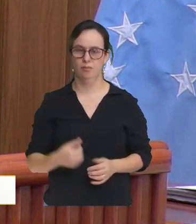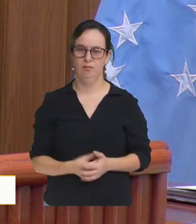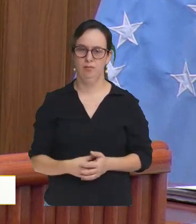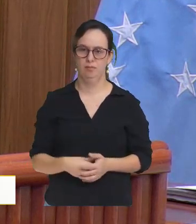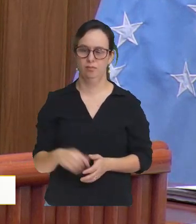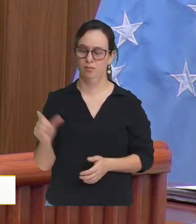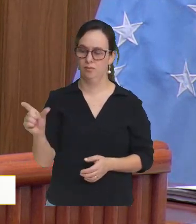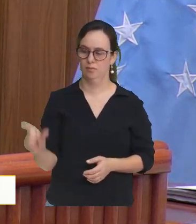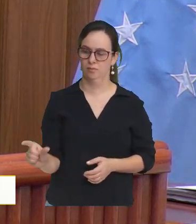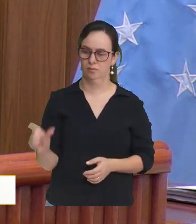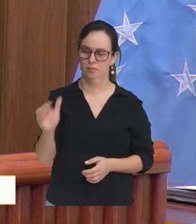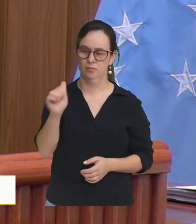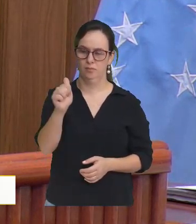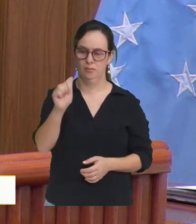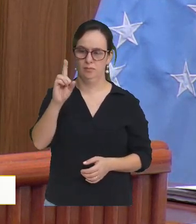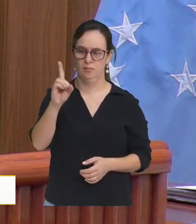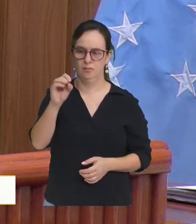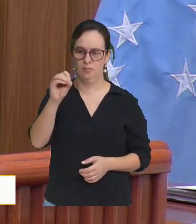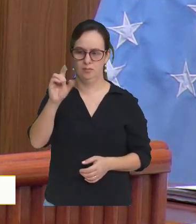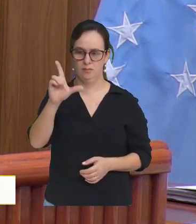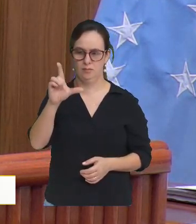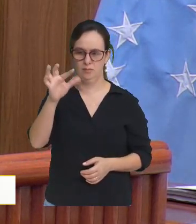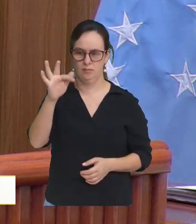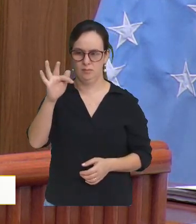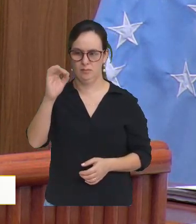que acolheu